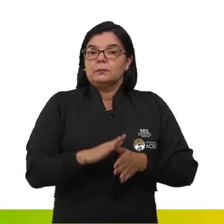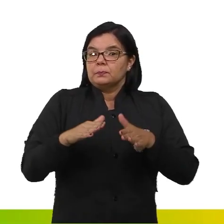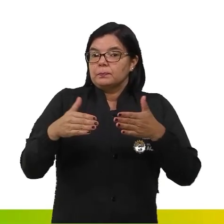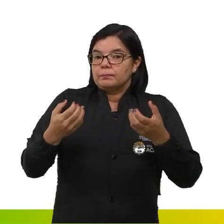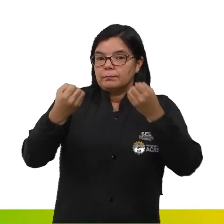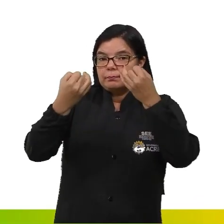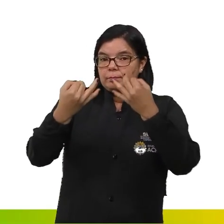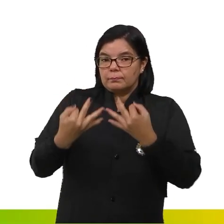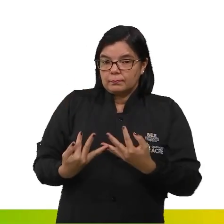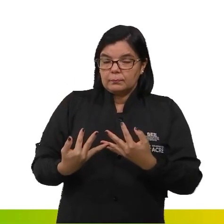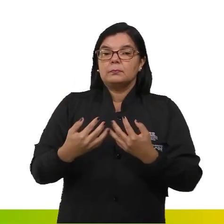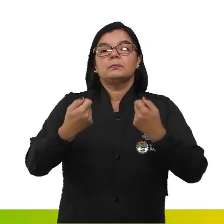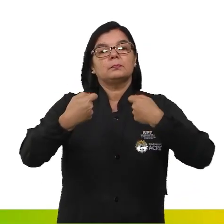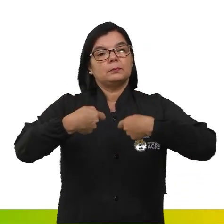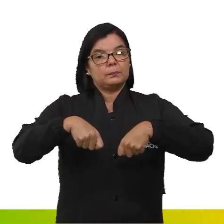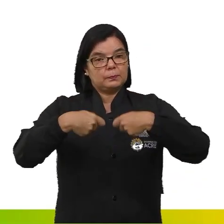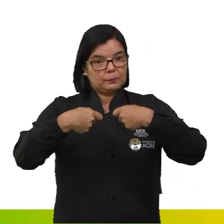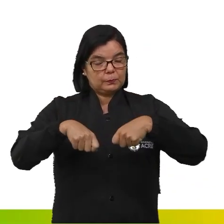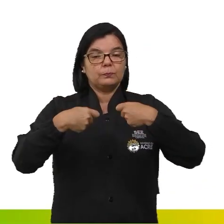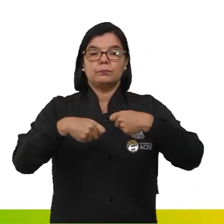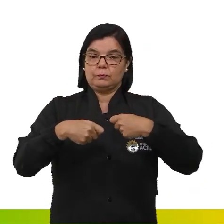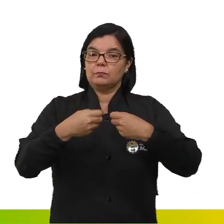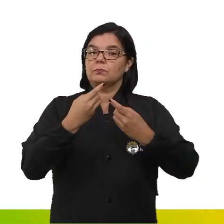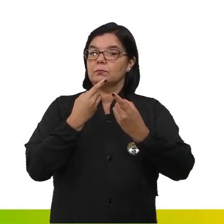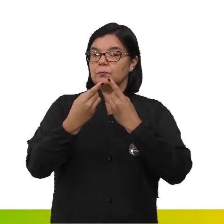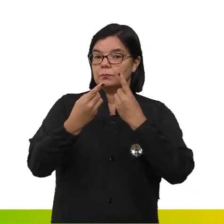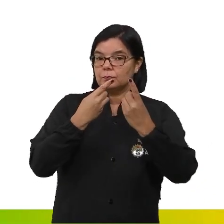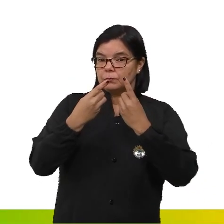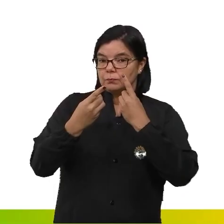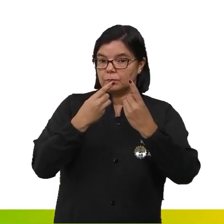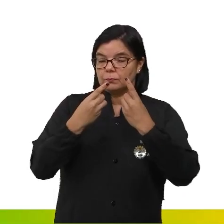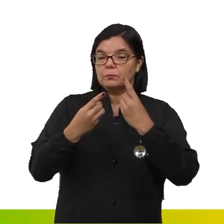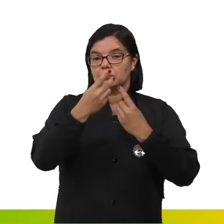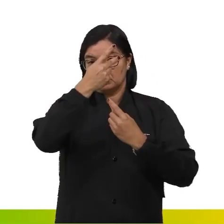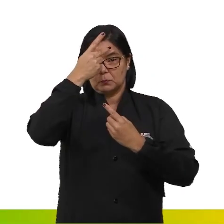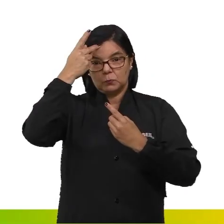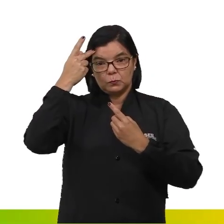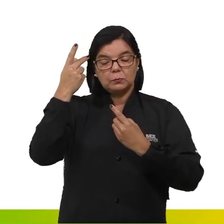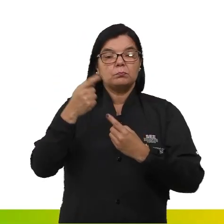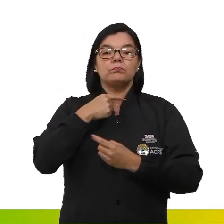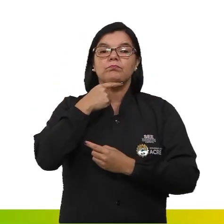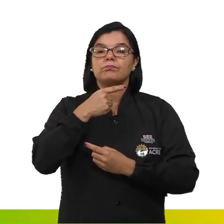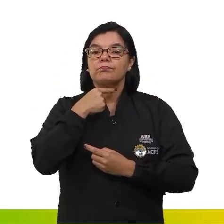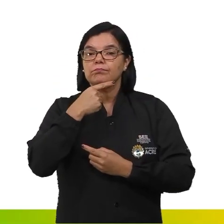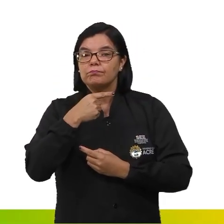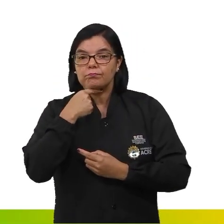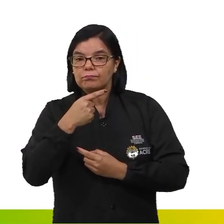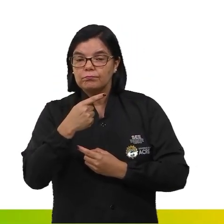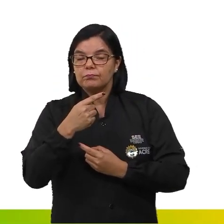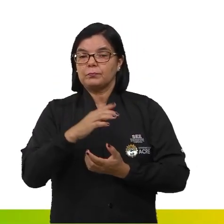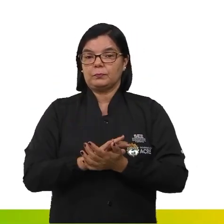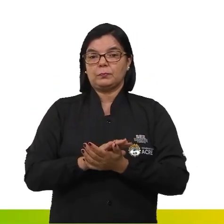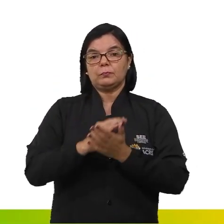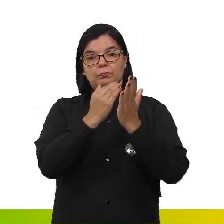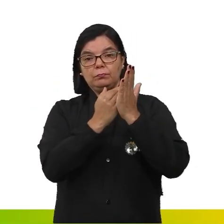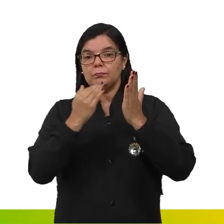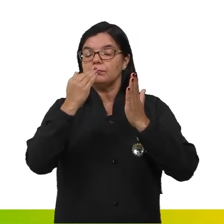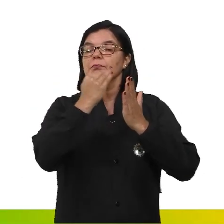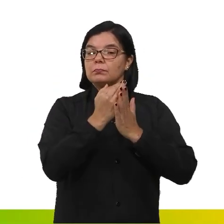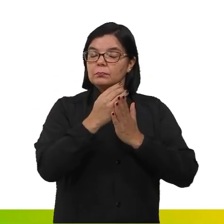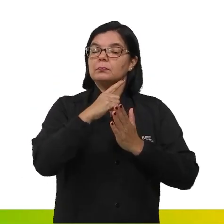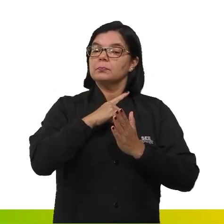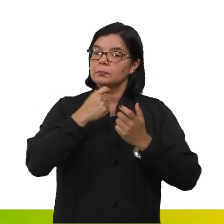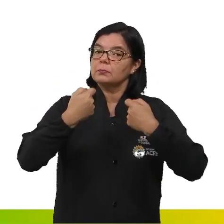ele vai dizer que nós precisamos dialogar sujeito com sujeito para ninguém se tornar sujeito. Ou seja, tem